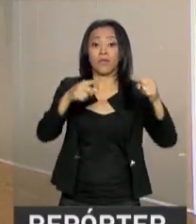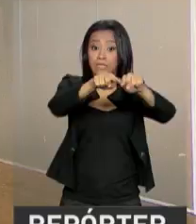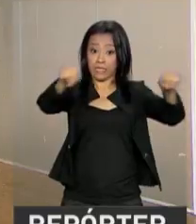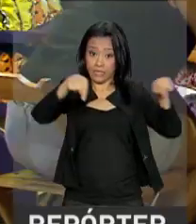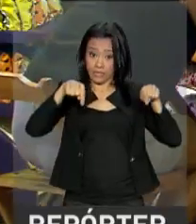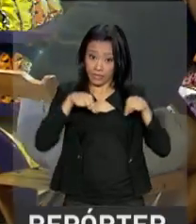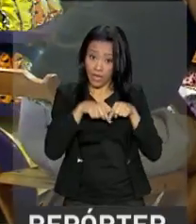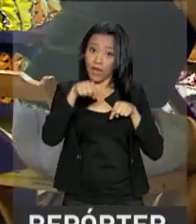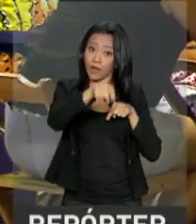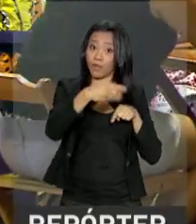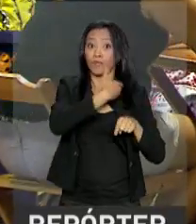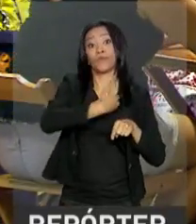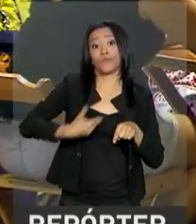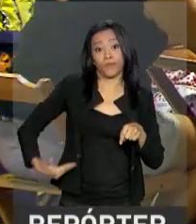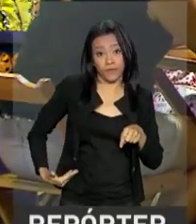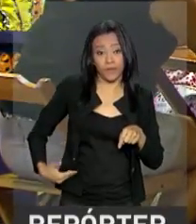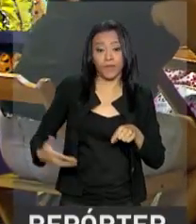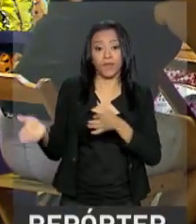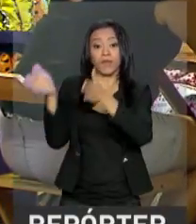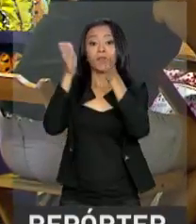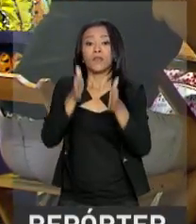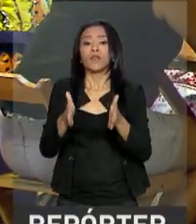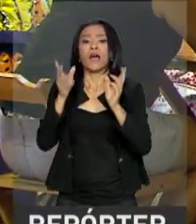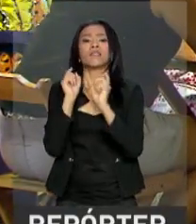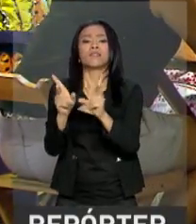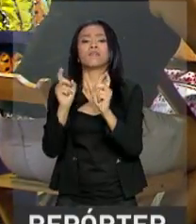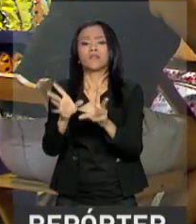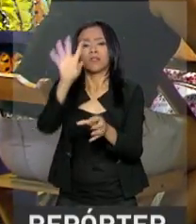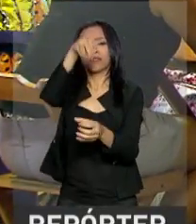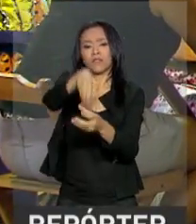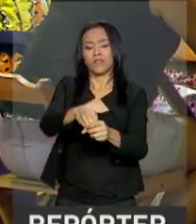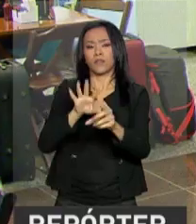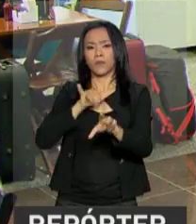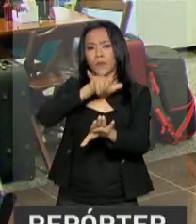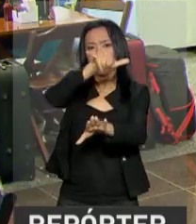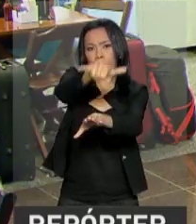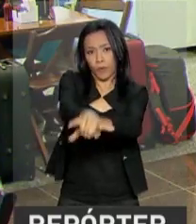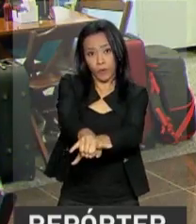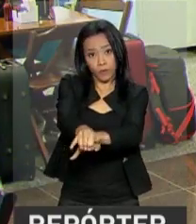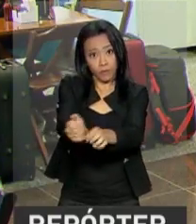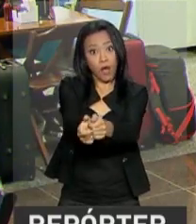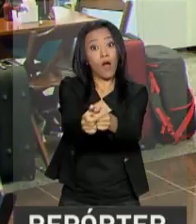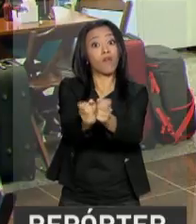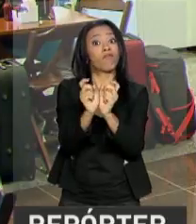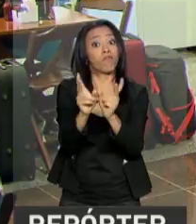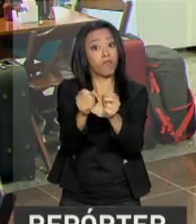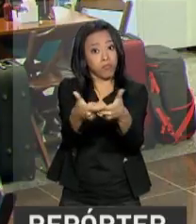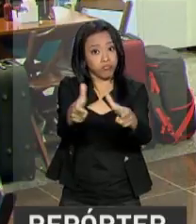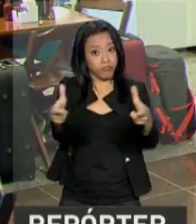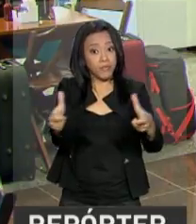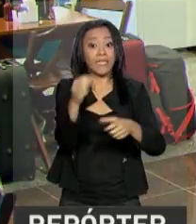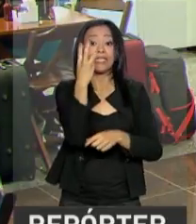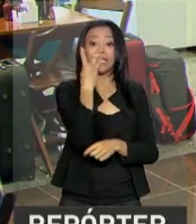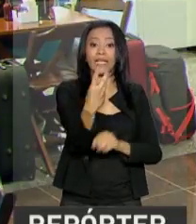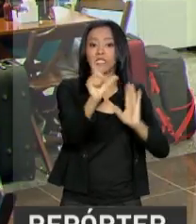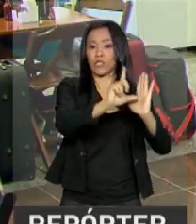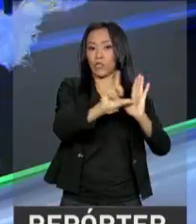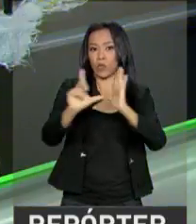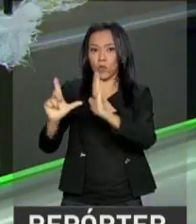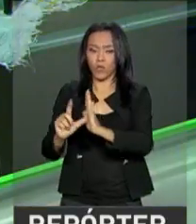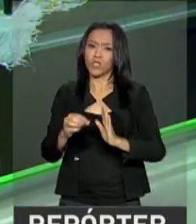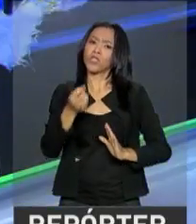públicos além disso o comércio dentro do aeroporto aumentou e conta agora com três lojas e dois quiosques